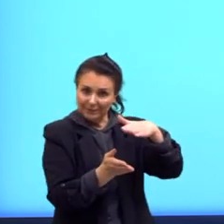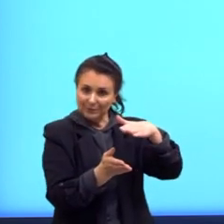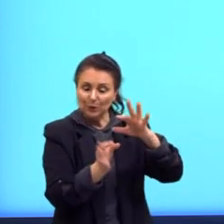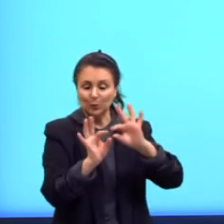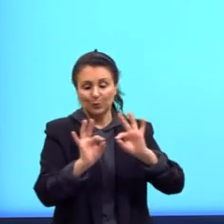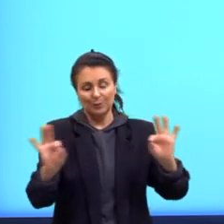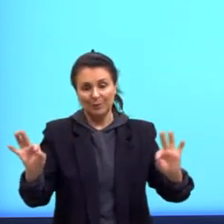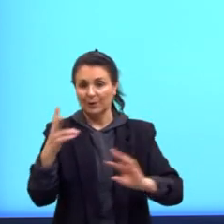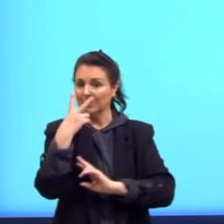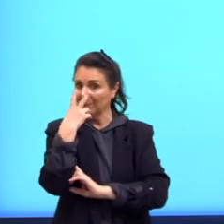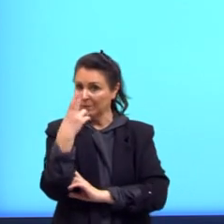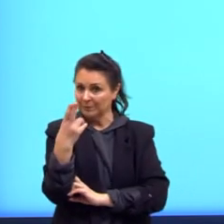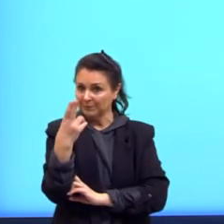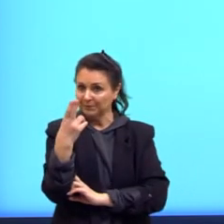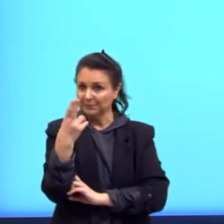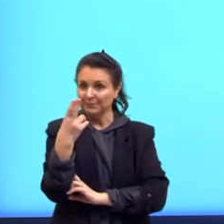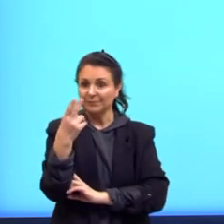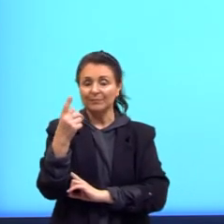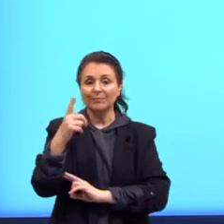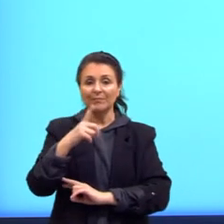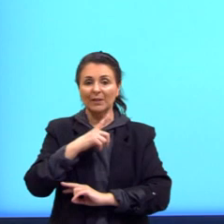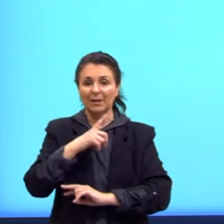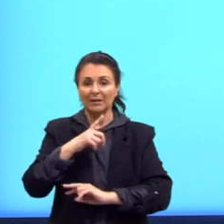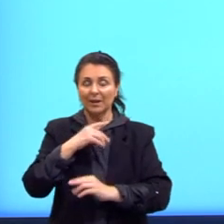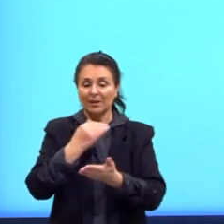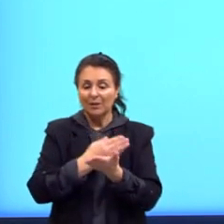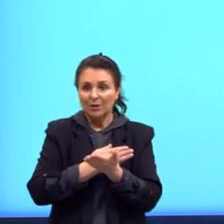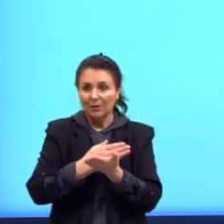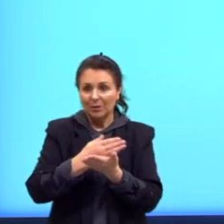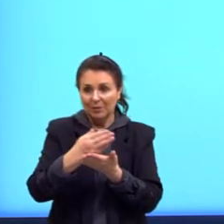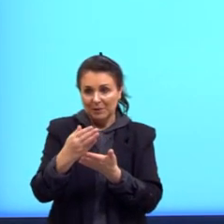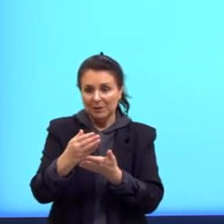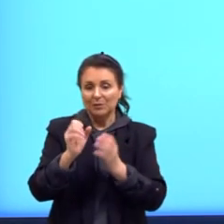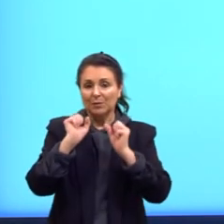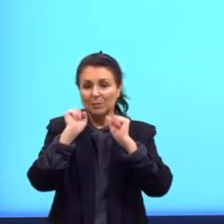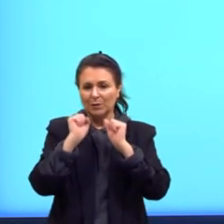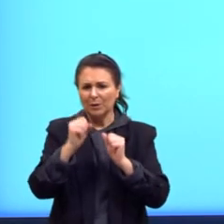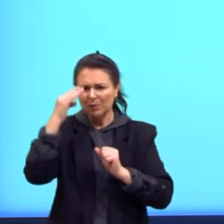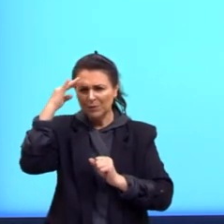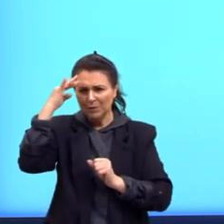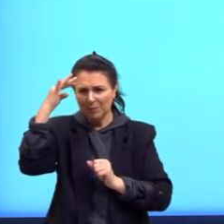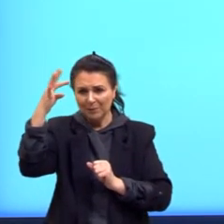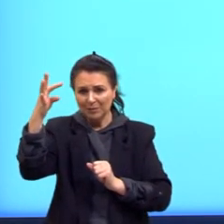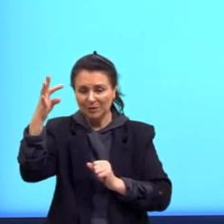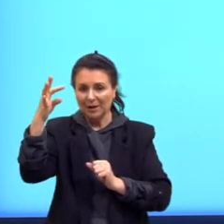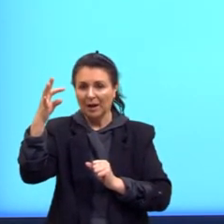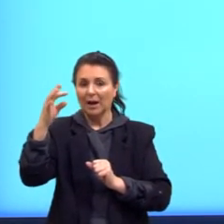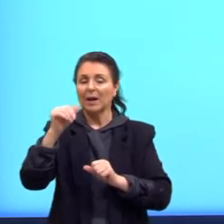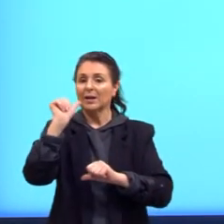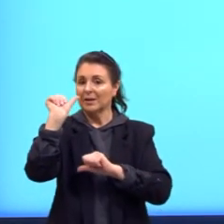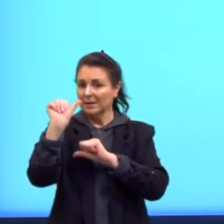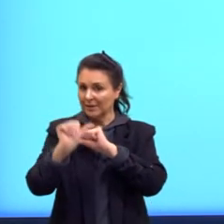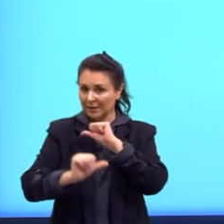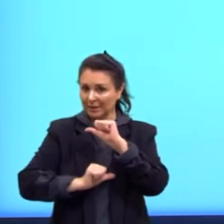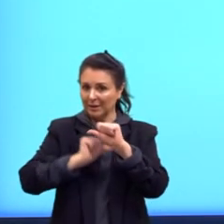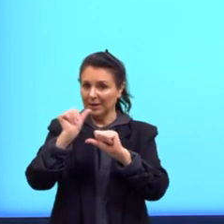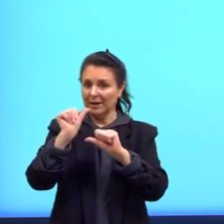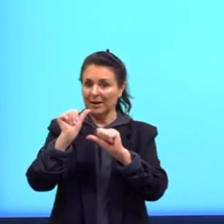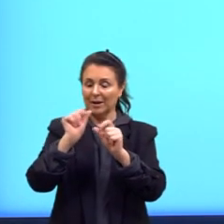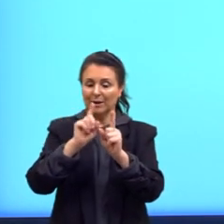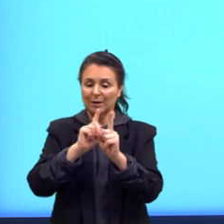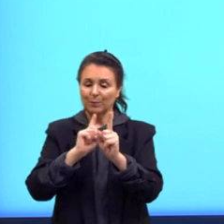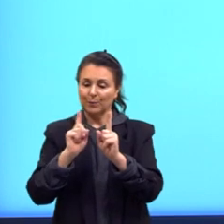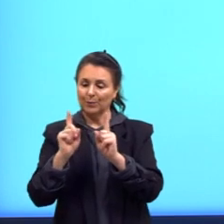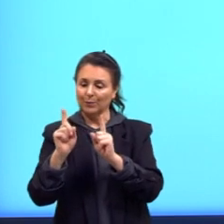comprimento aqui nós tínhamos a figura Inicial nós podemos imaginar então que a translação nesse exemplo